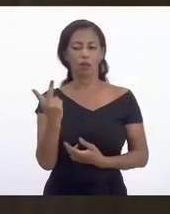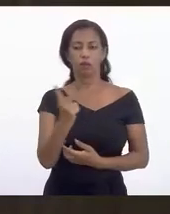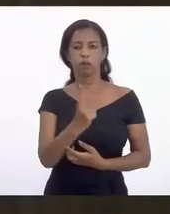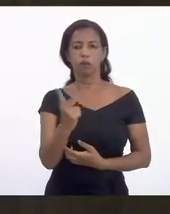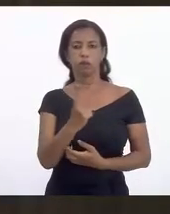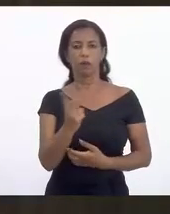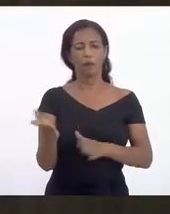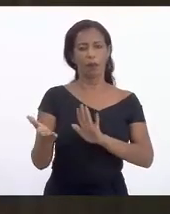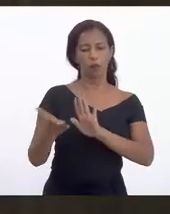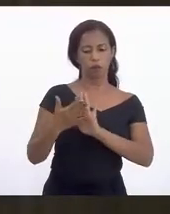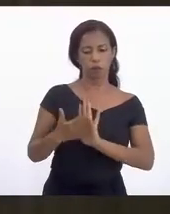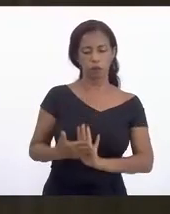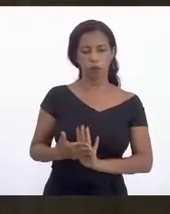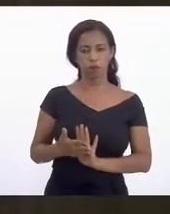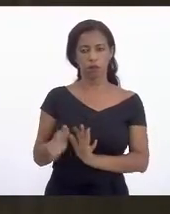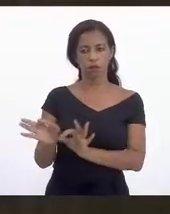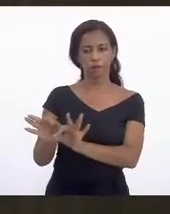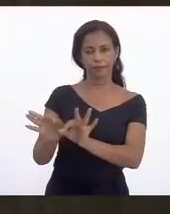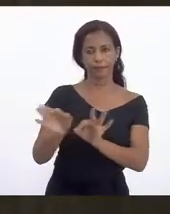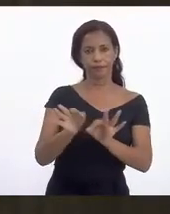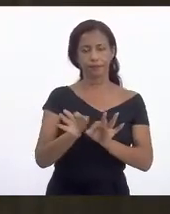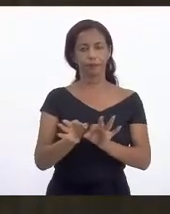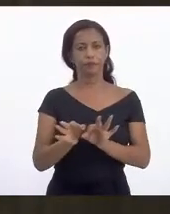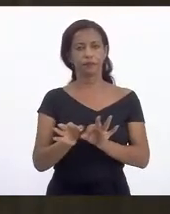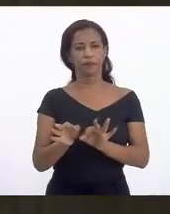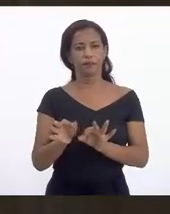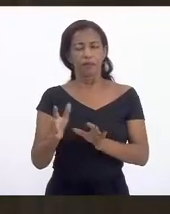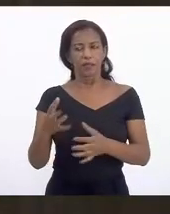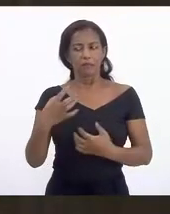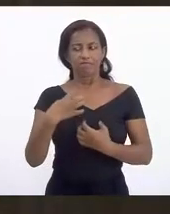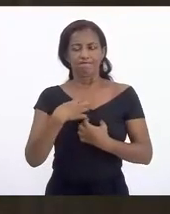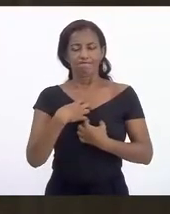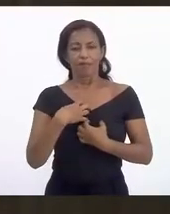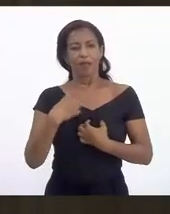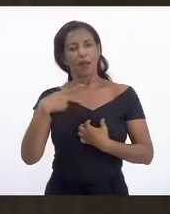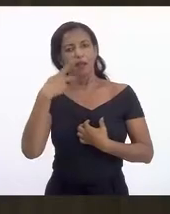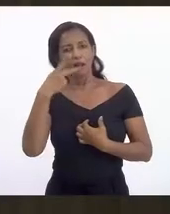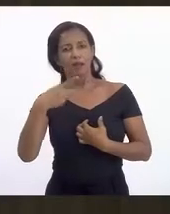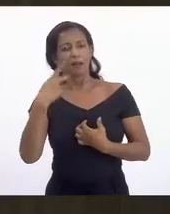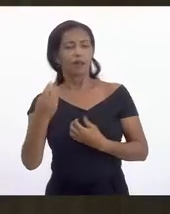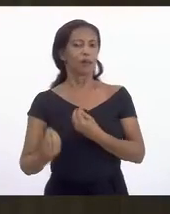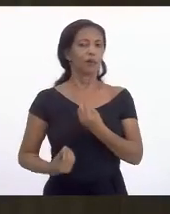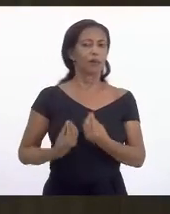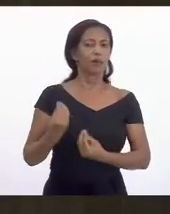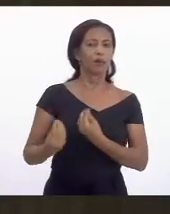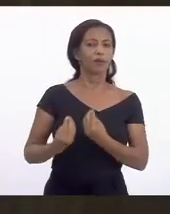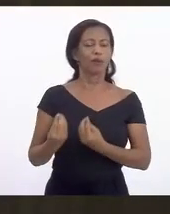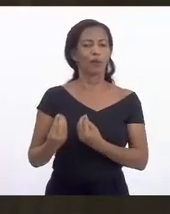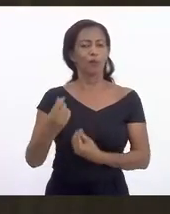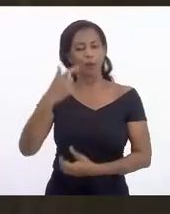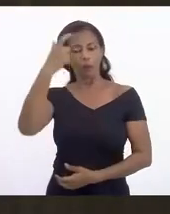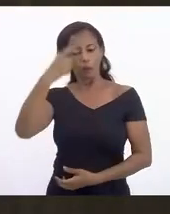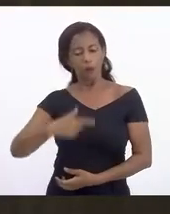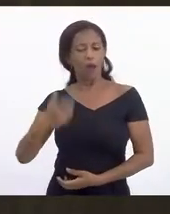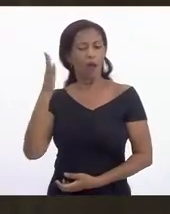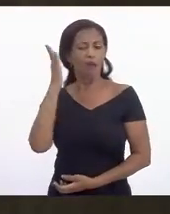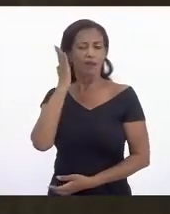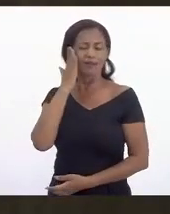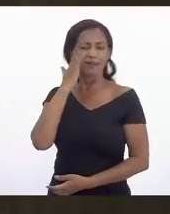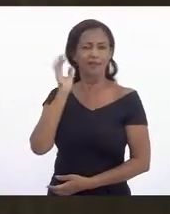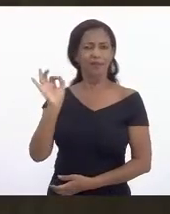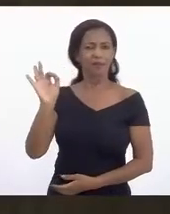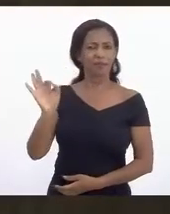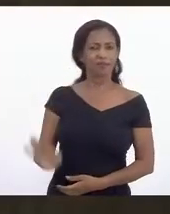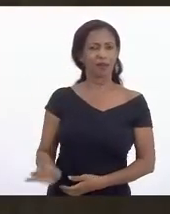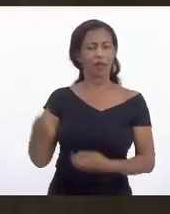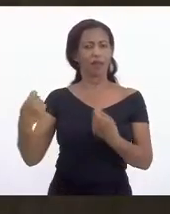pela proposição e me sentir instigada a declarar como alguém que sabe